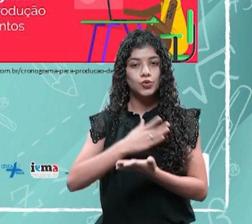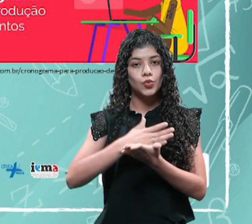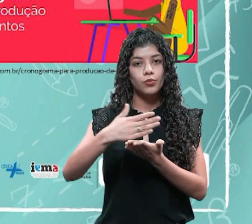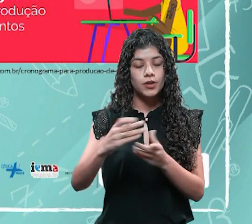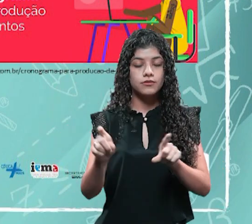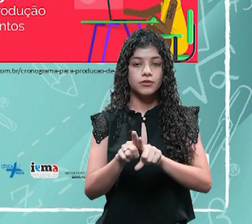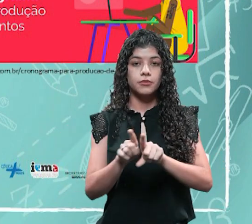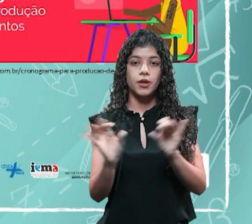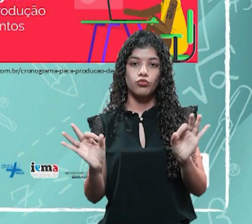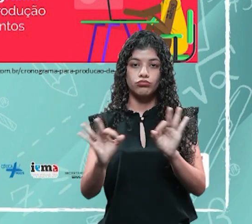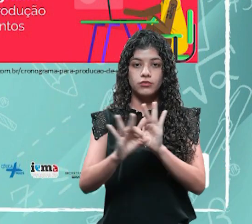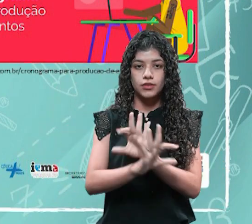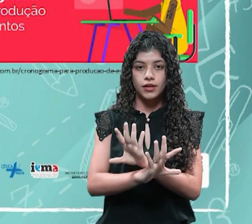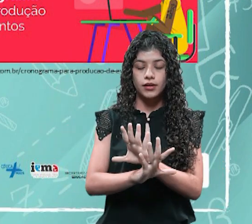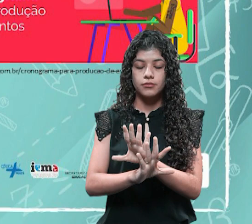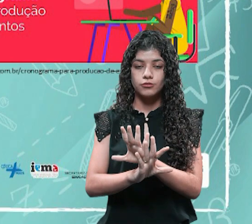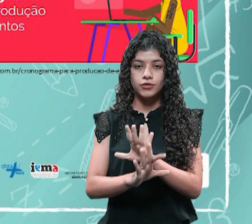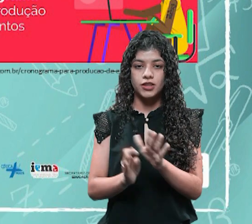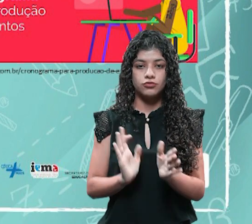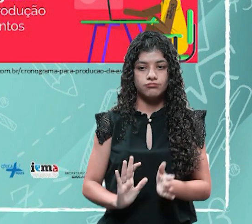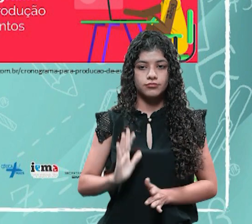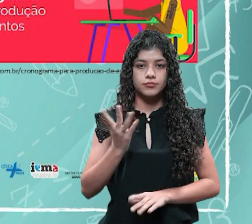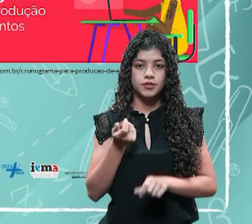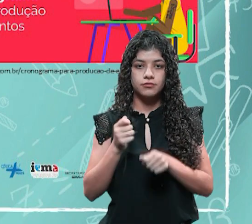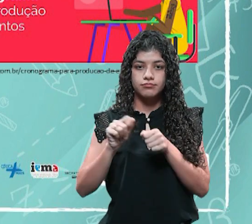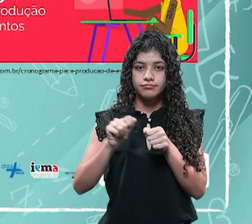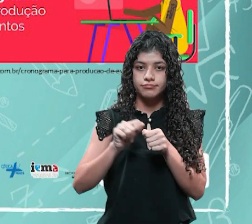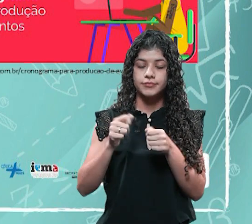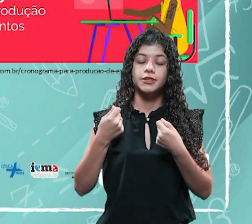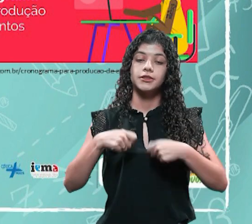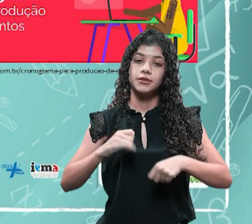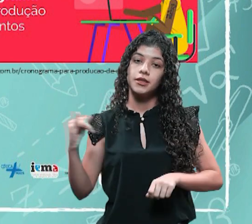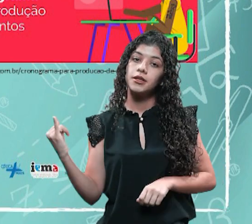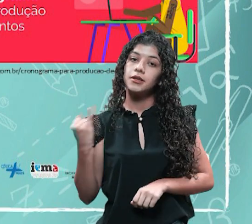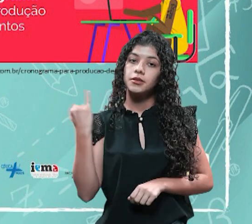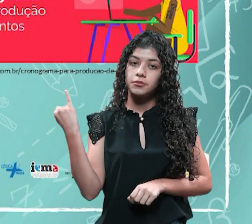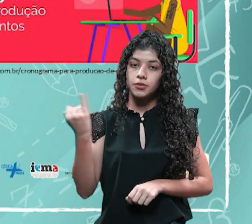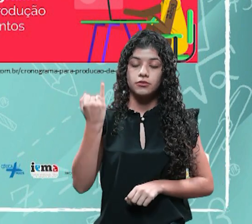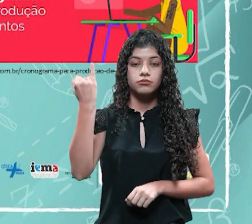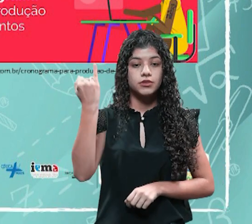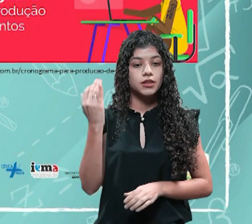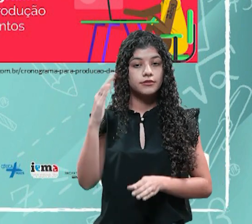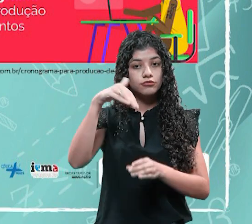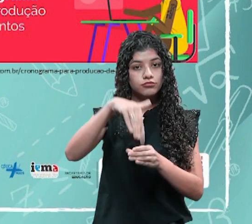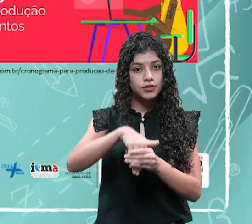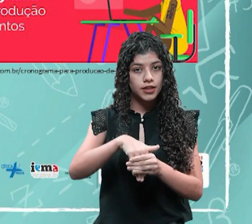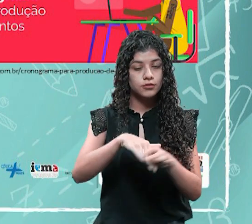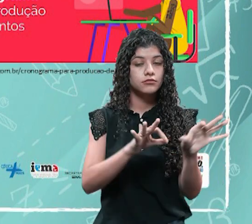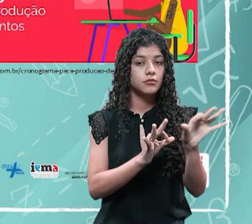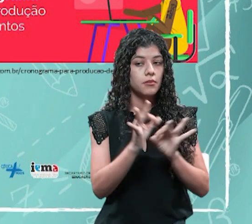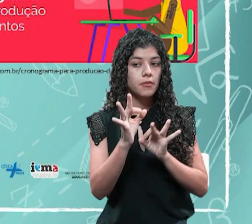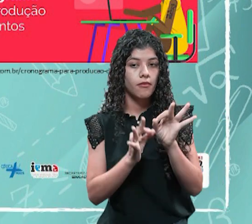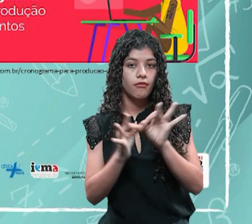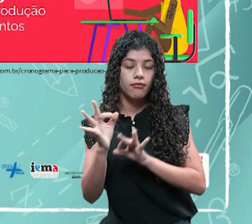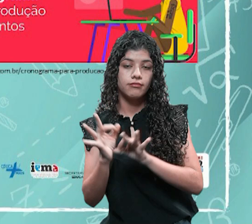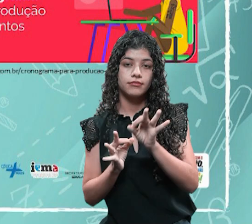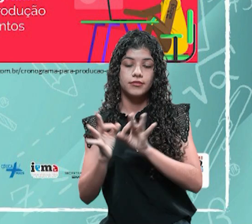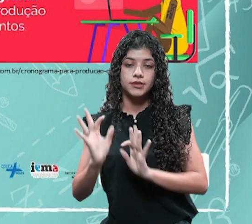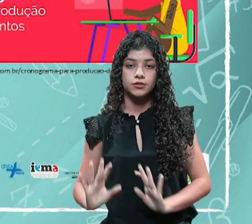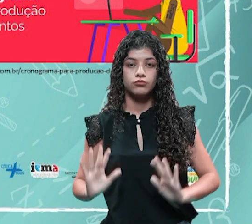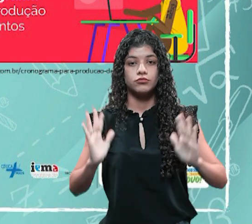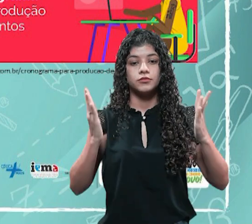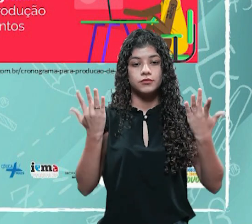início e o término de cada tarefa. Então, isso é importante dentro de um planejamento de evento.